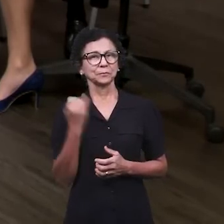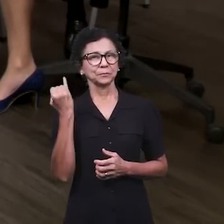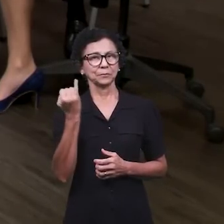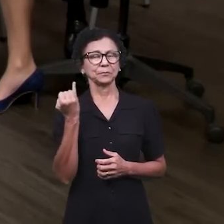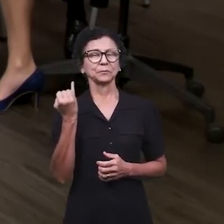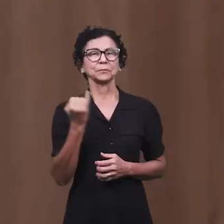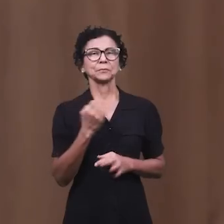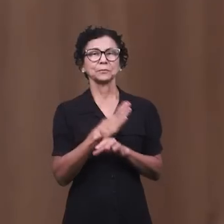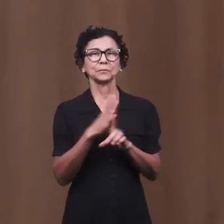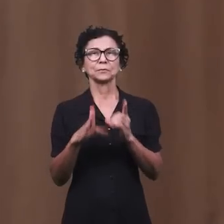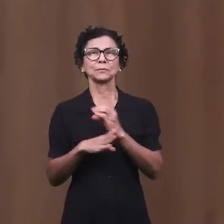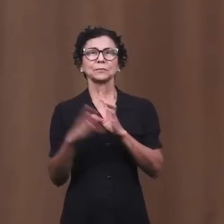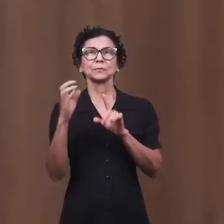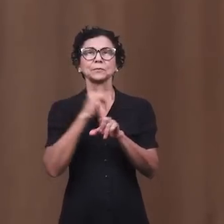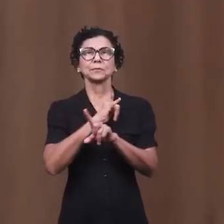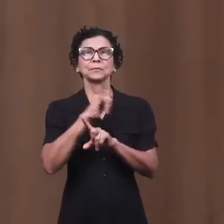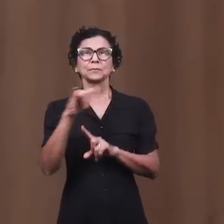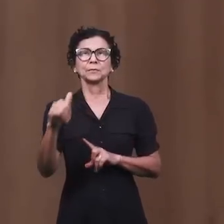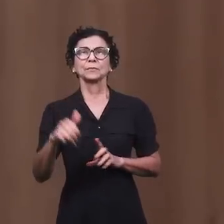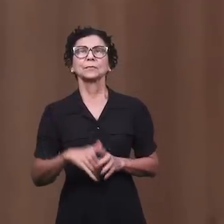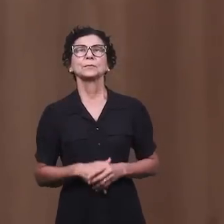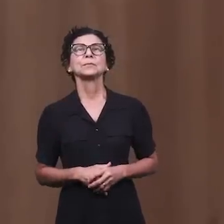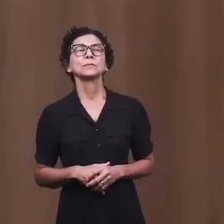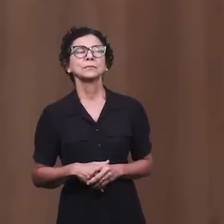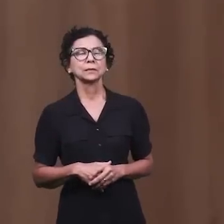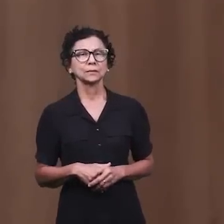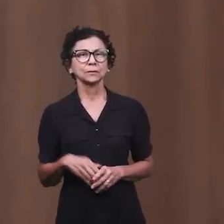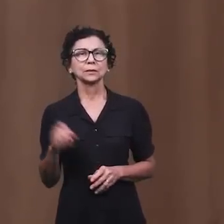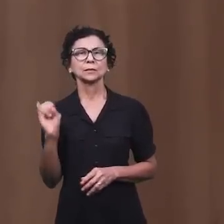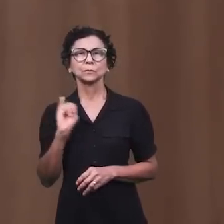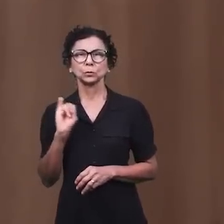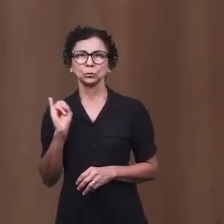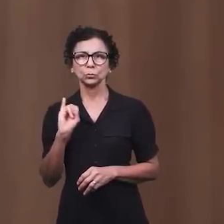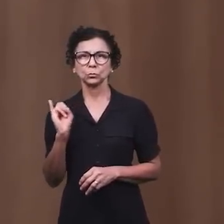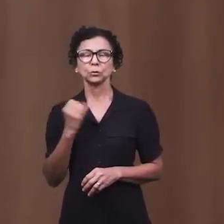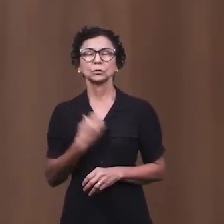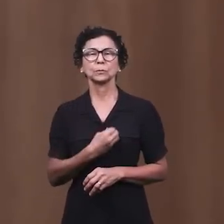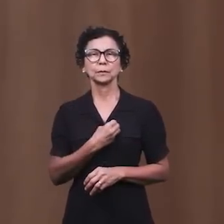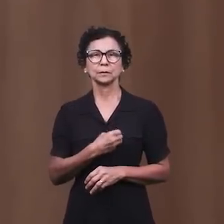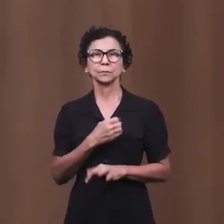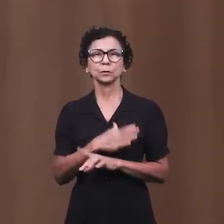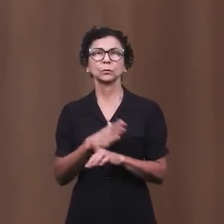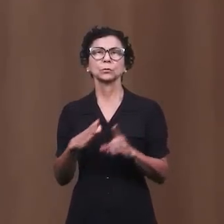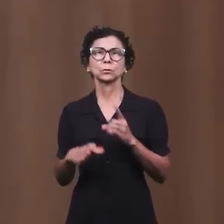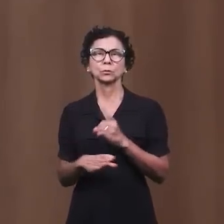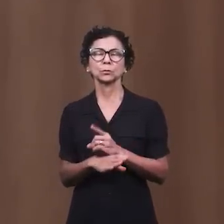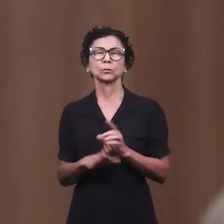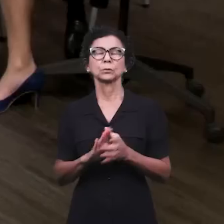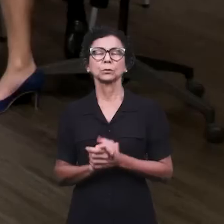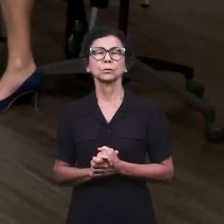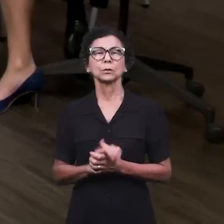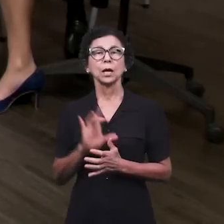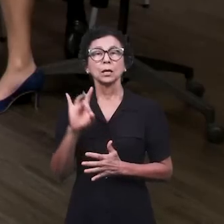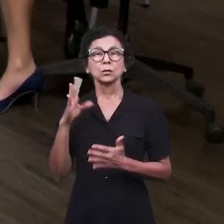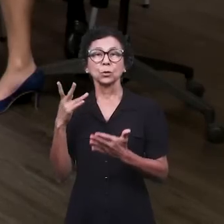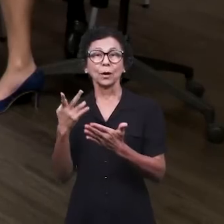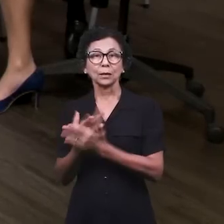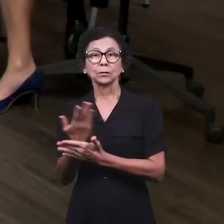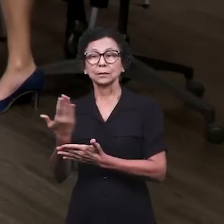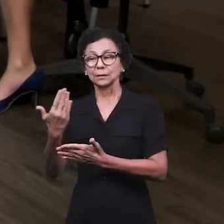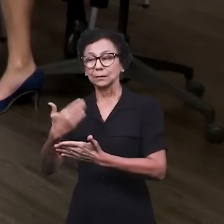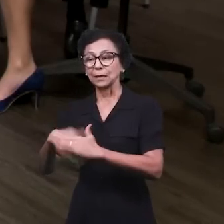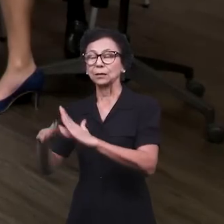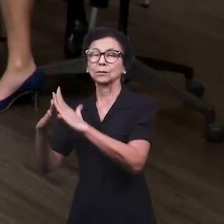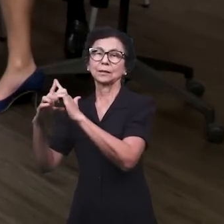só, é muito importante. Você é útil, sim, você tem uma participação muito grande no culto. E isso só acontece dentro da